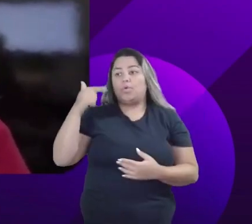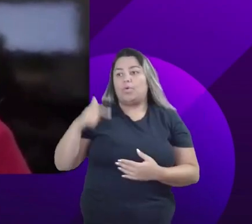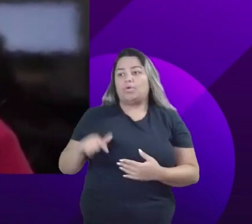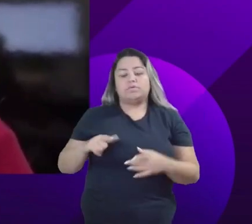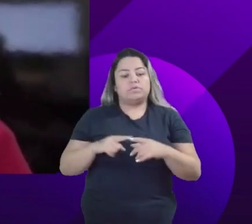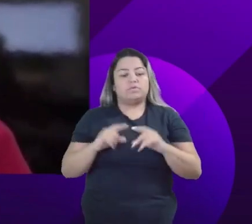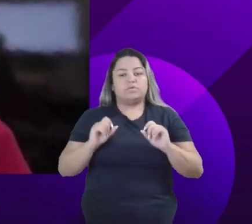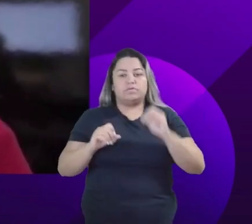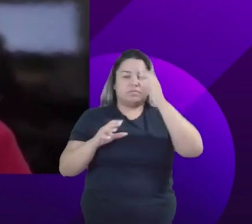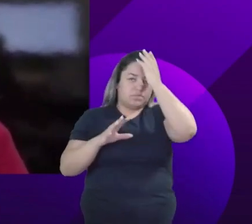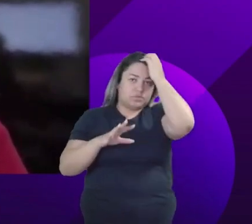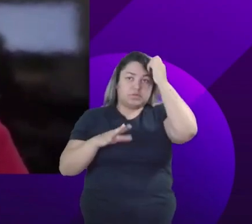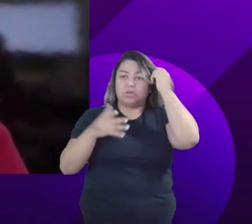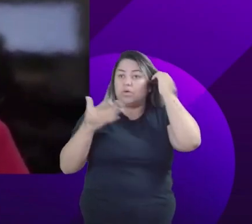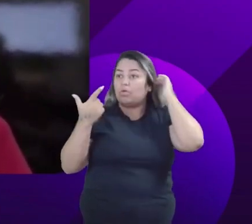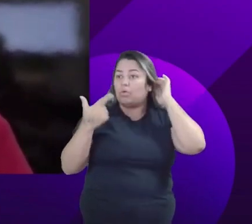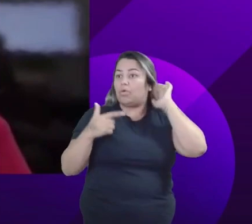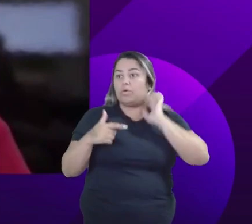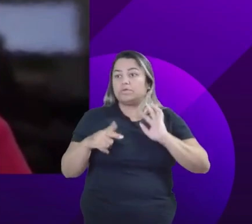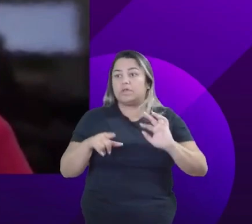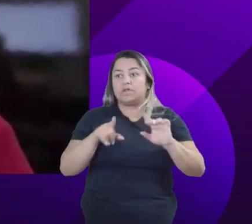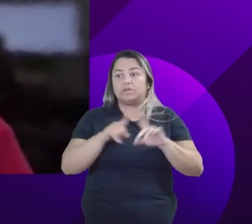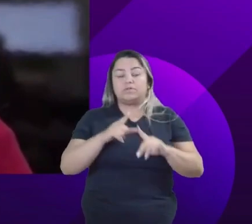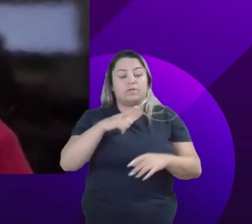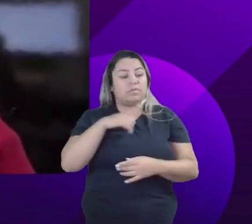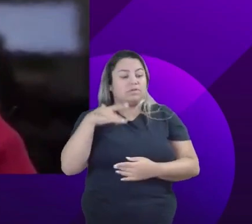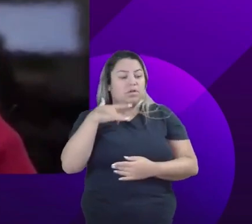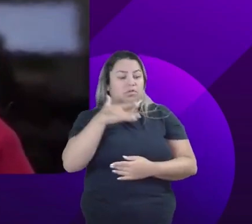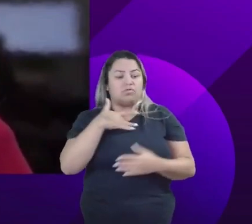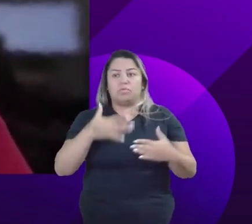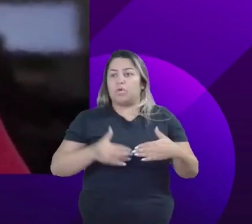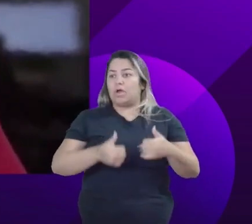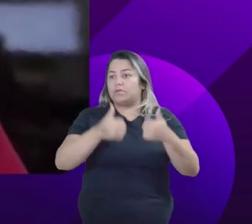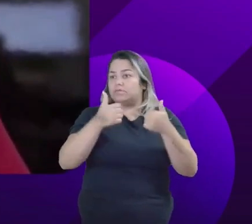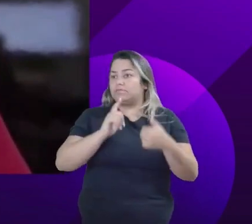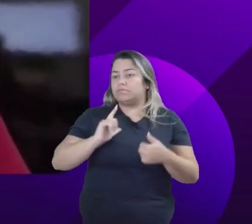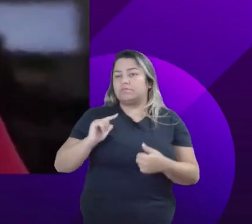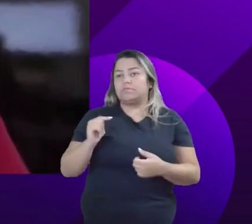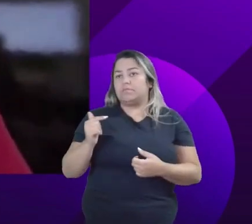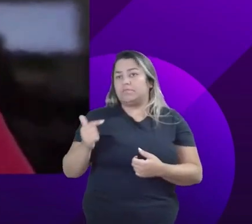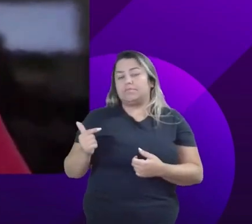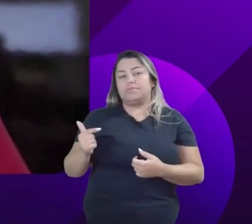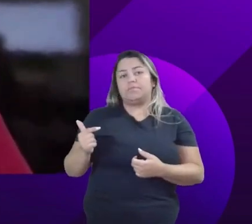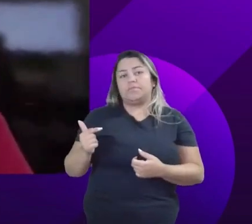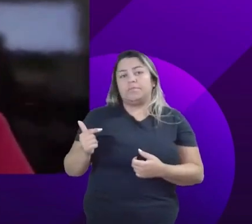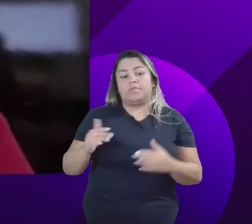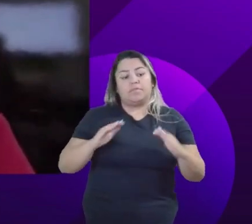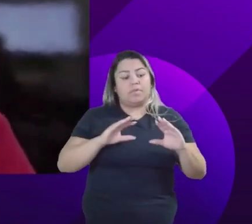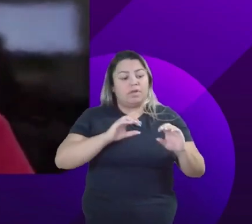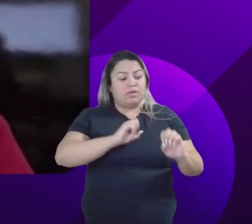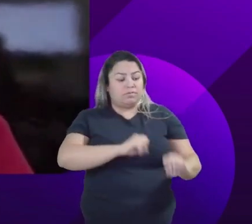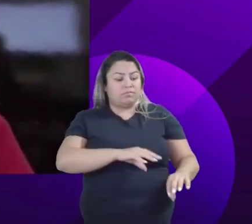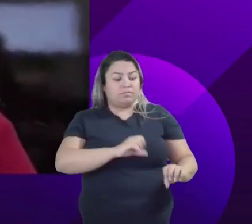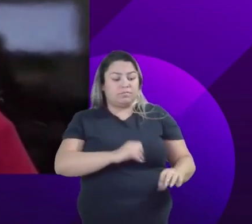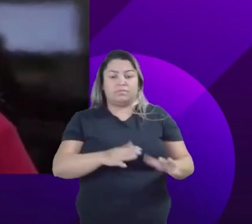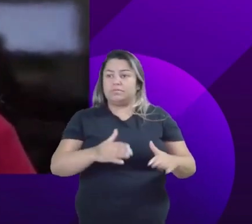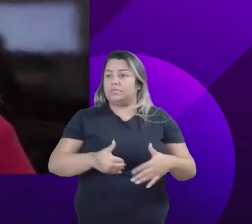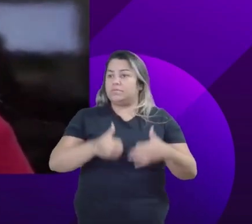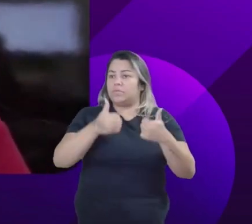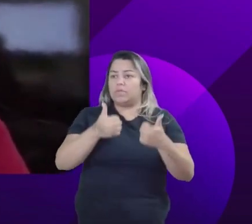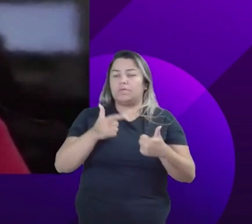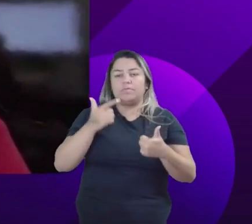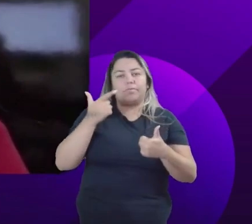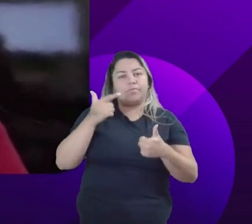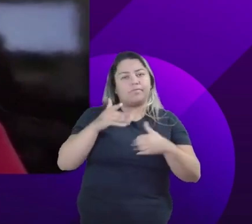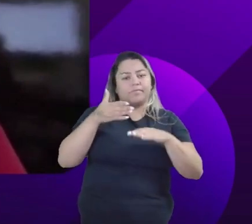de cidadania, tu não consegue, né, ter uma saúde de qualidade, tu não consegue ter uma educação de qualidade, tu não consegue